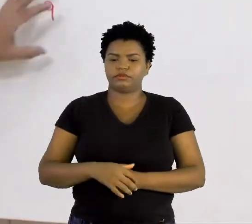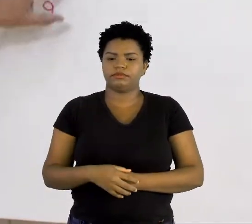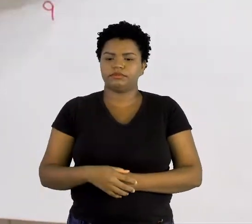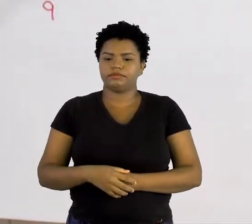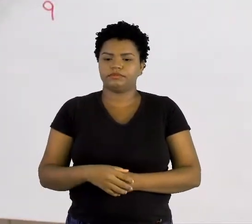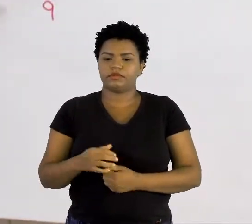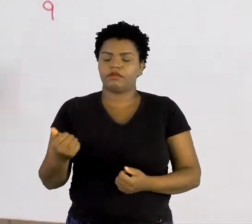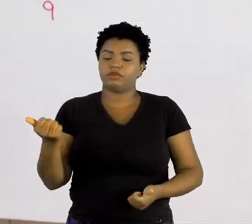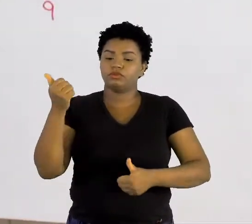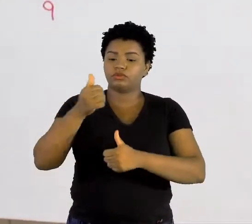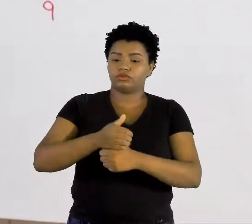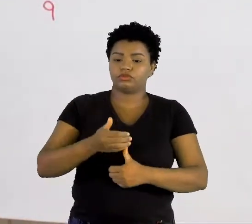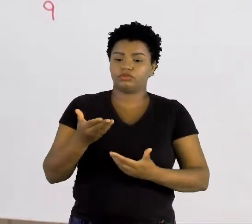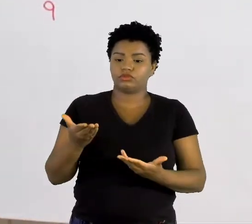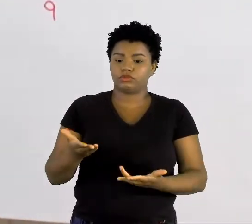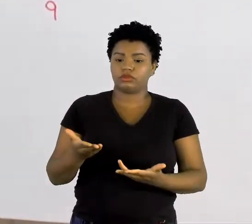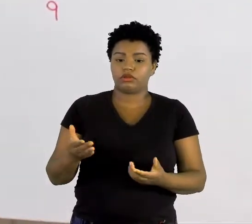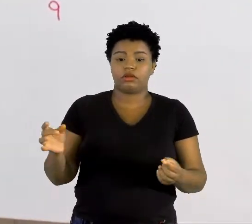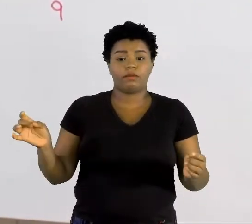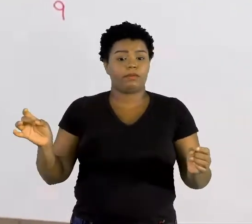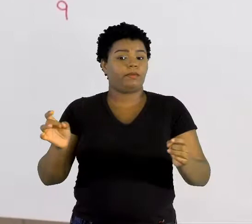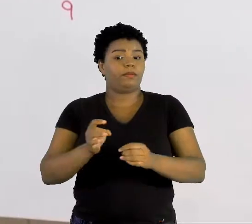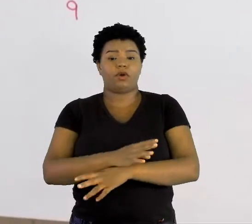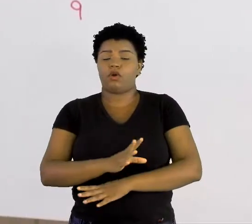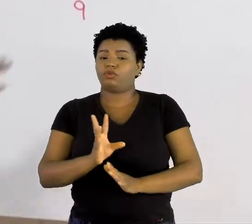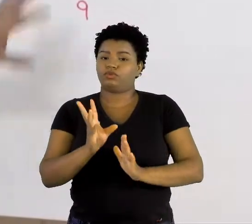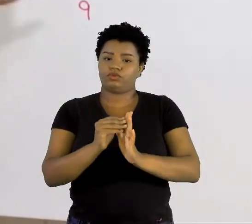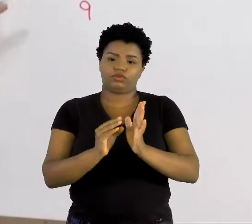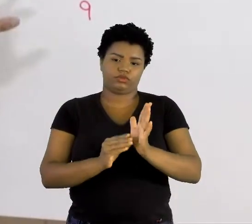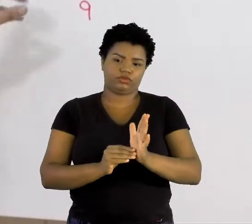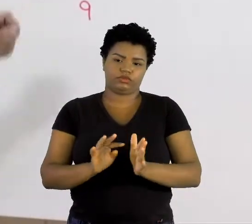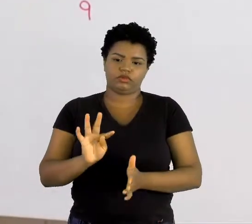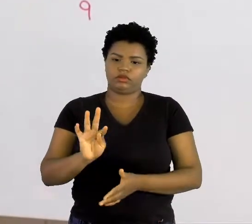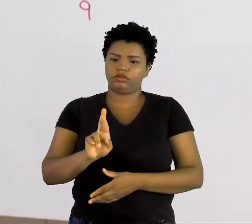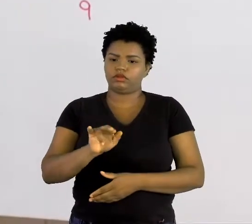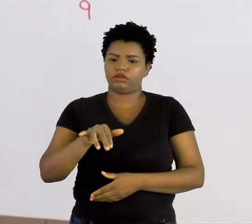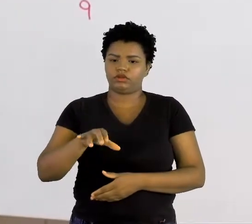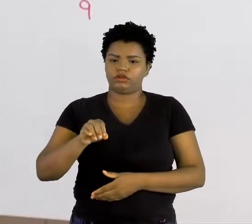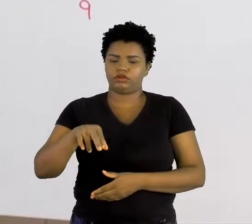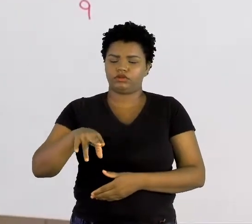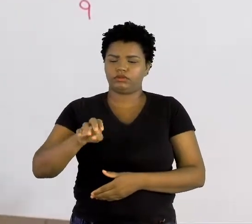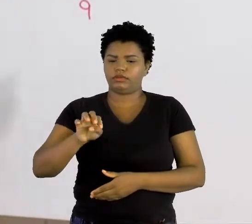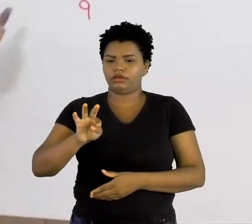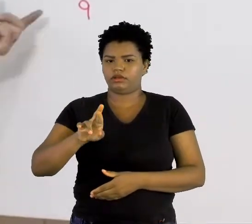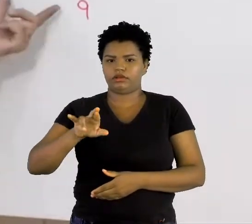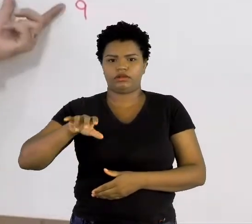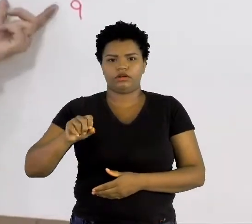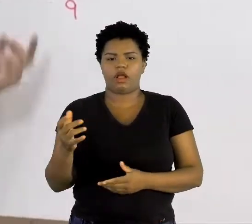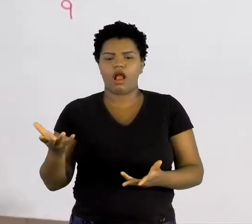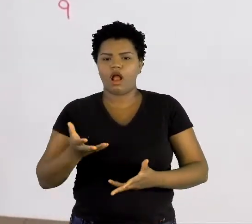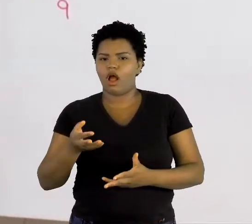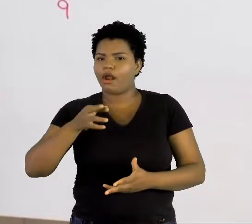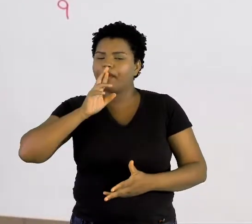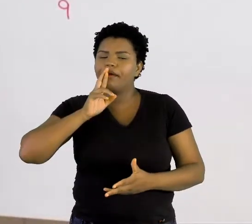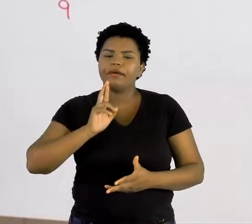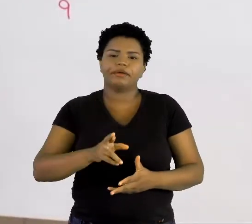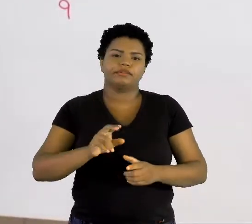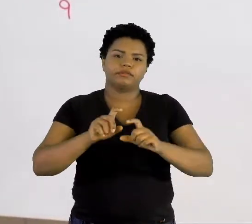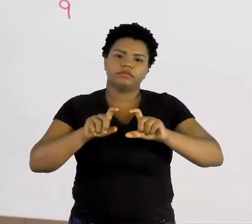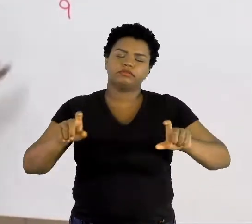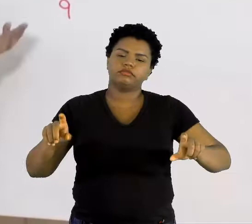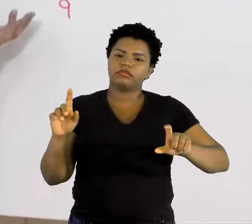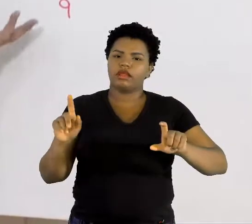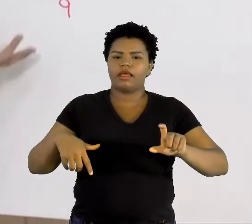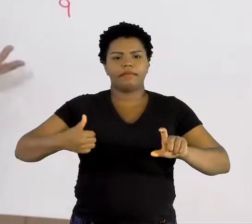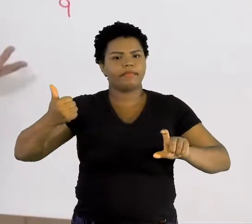essa substituição, acabou o conteúdo trigonométrico. Aqui acabou. Agora é só resolver essa equação, que é uma equação do primeiro